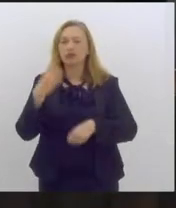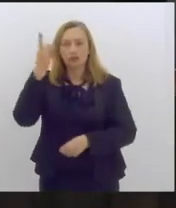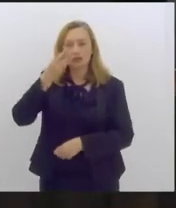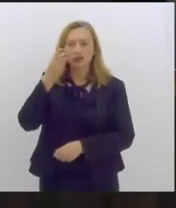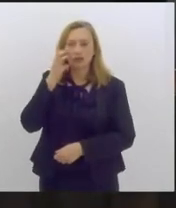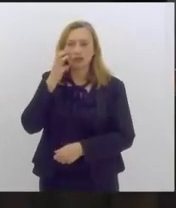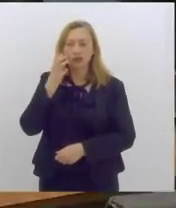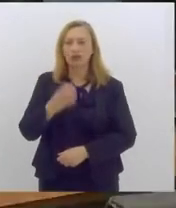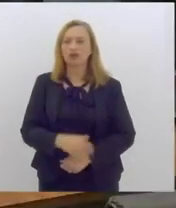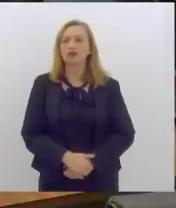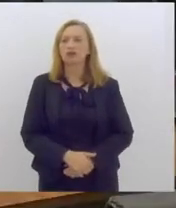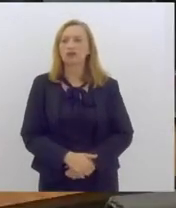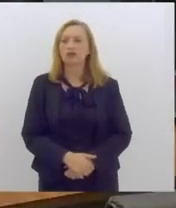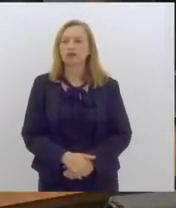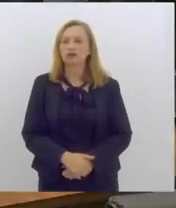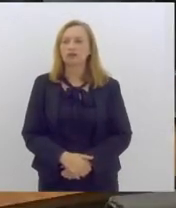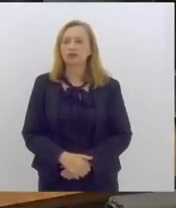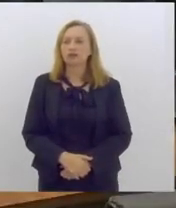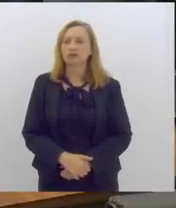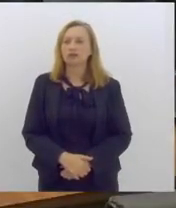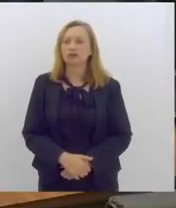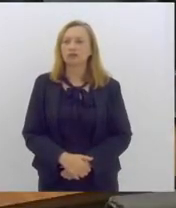Carneiro G1